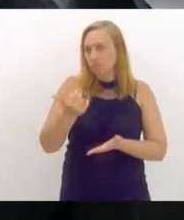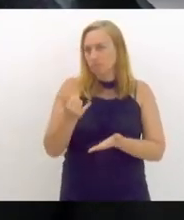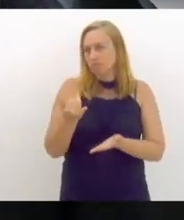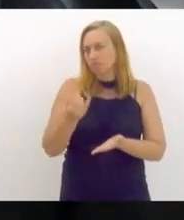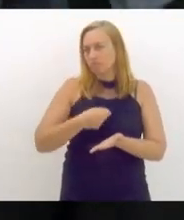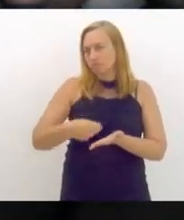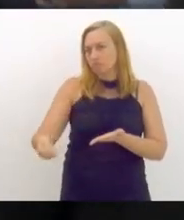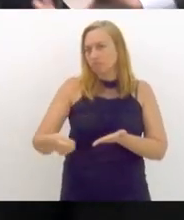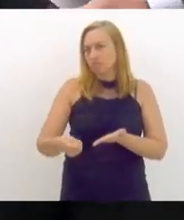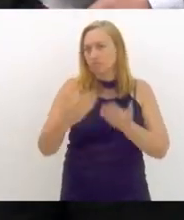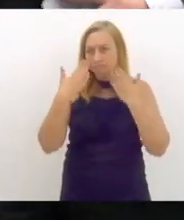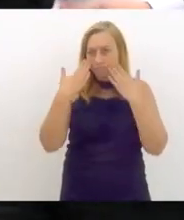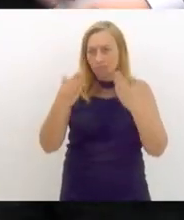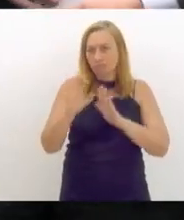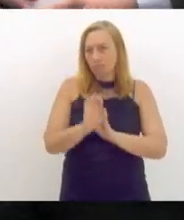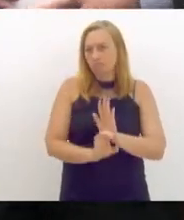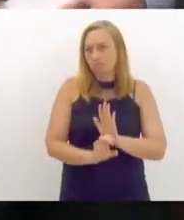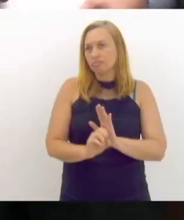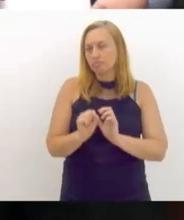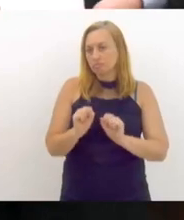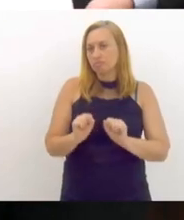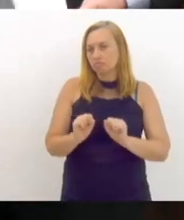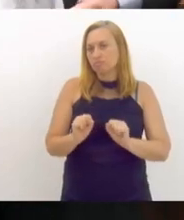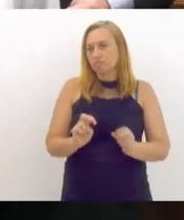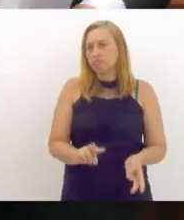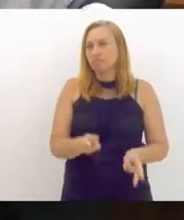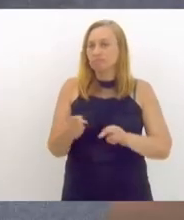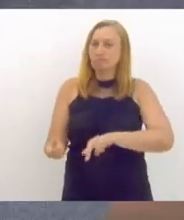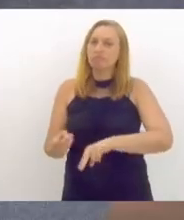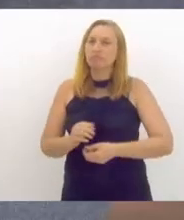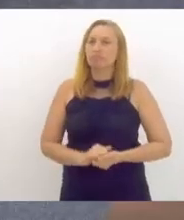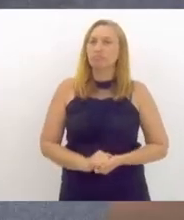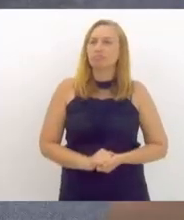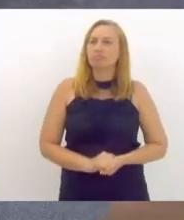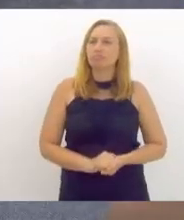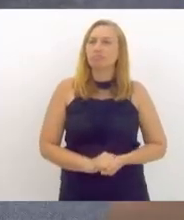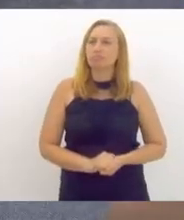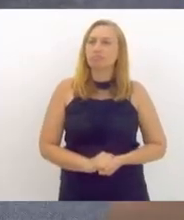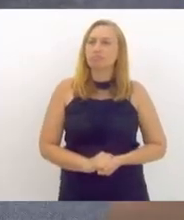apresenta a emenda, acho que podia ser esse caminho.